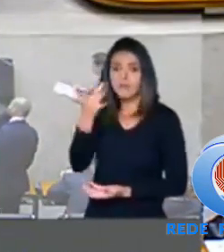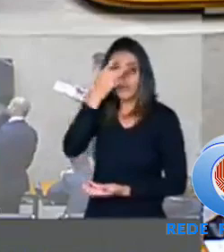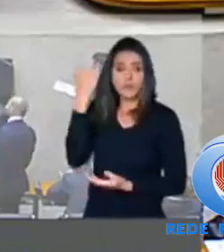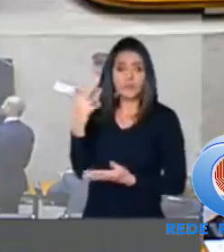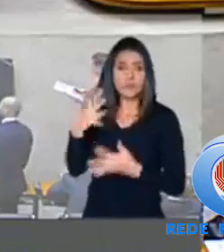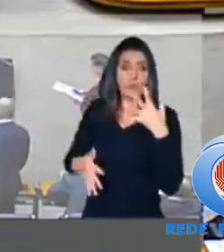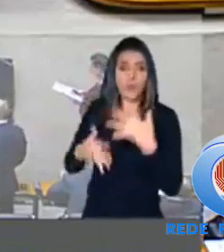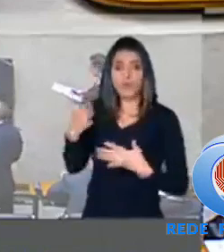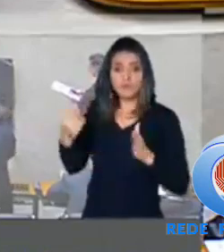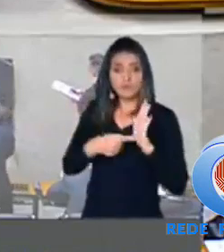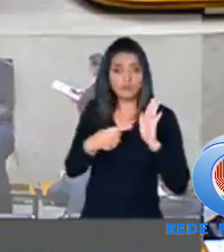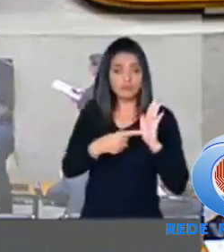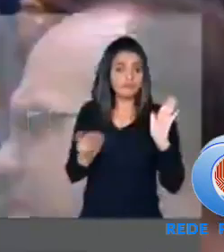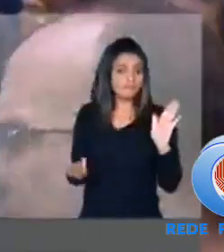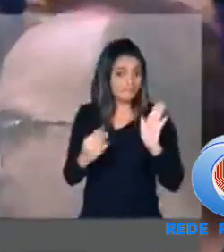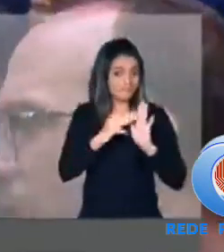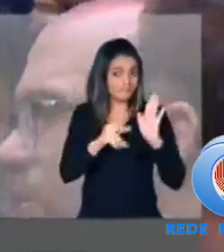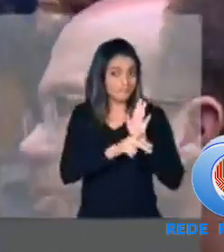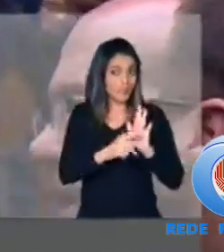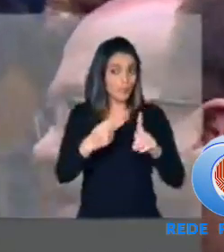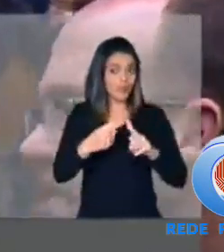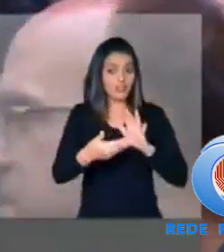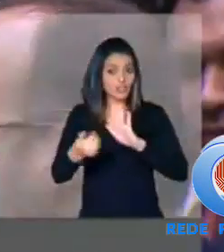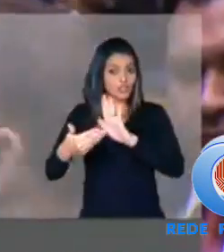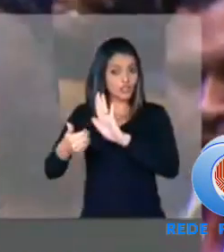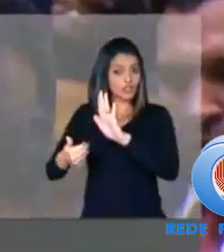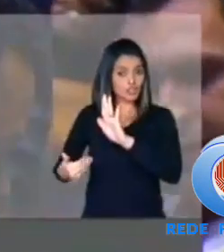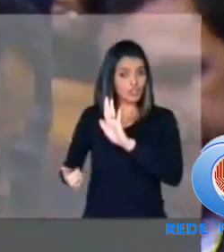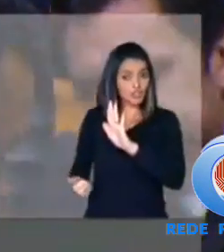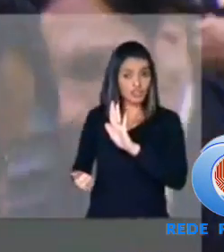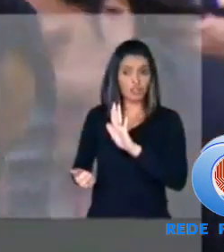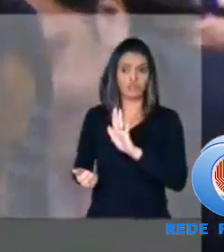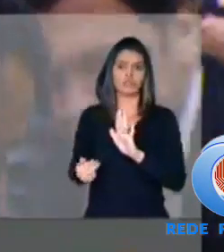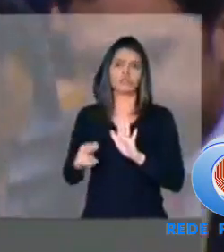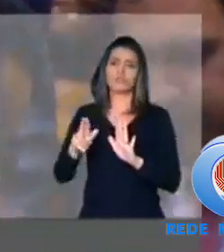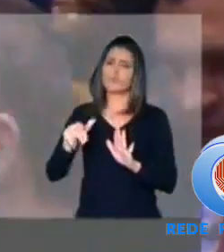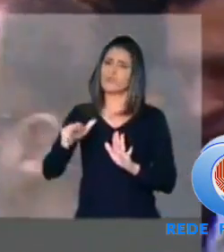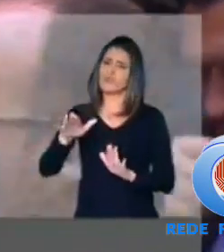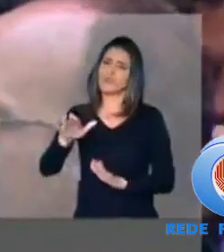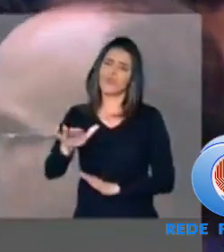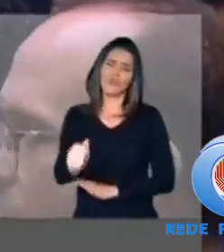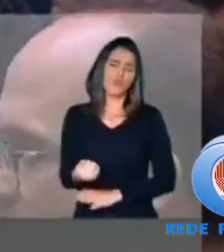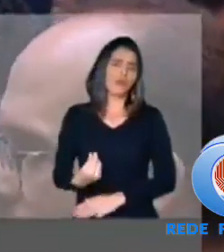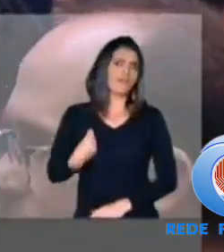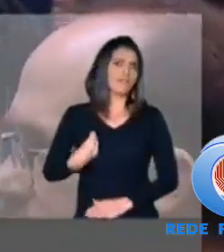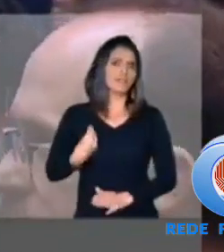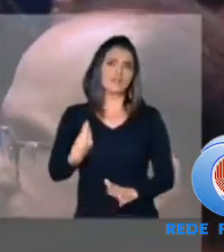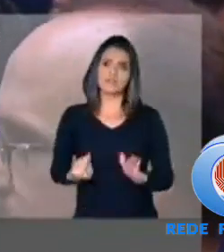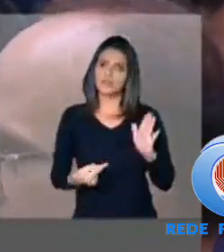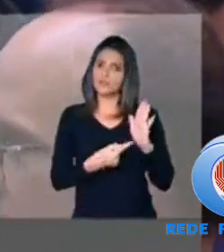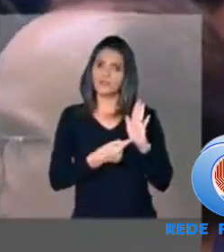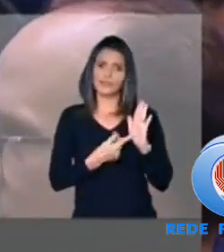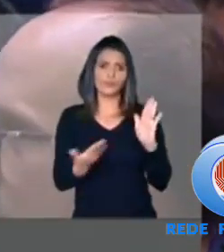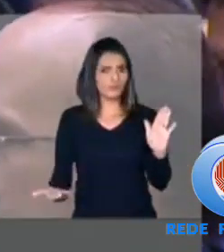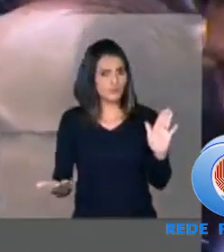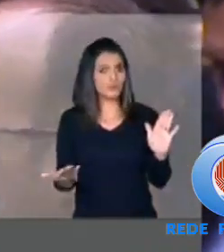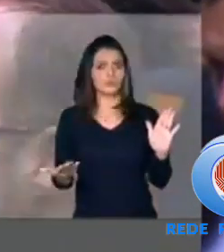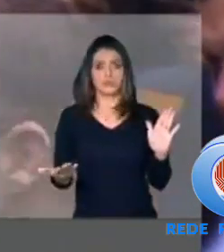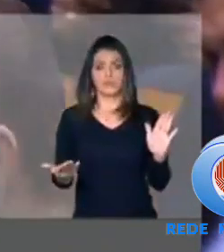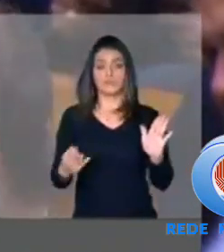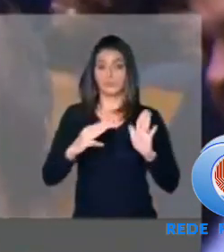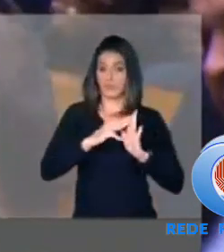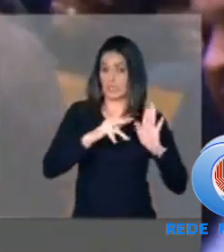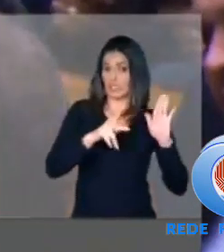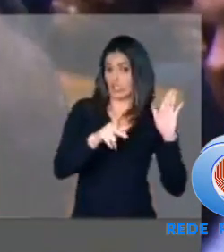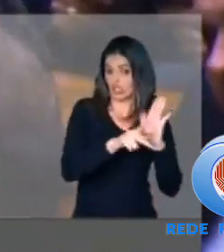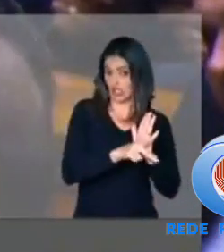dela, porque ela vem a retirar coisas que jamais deveriam ter existido. Essa medida